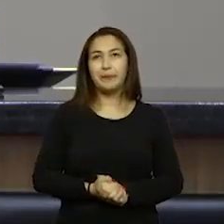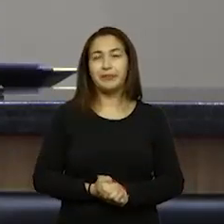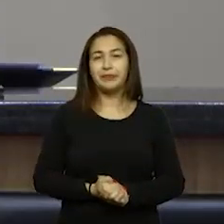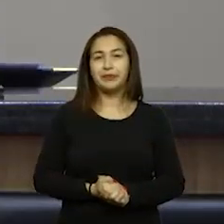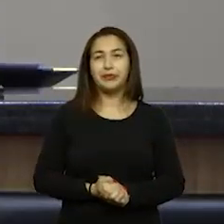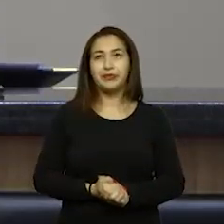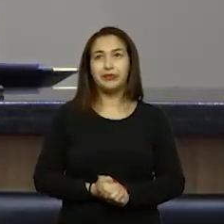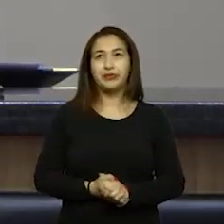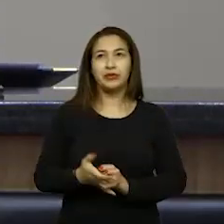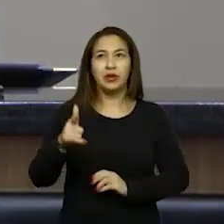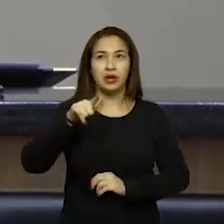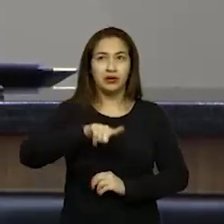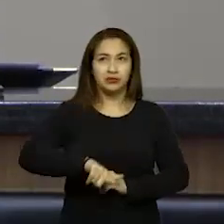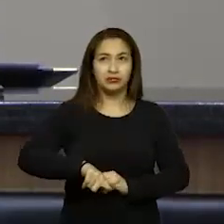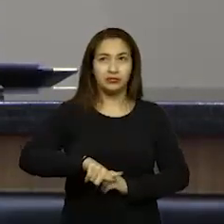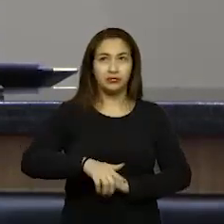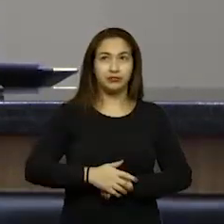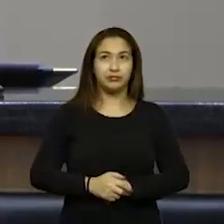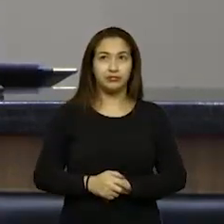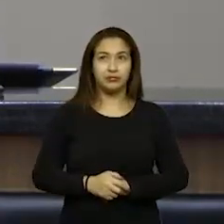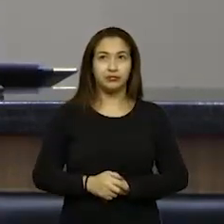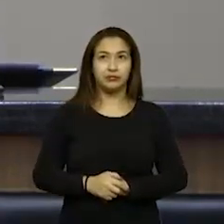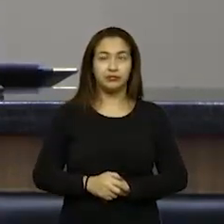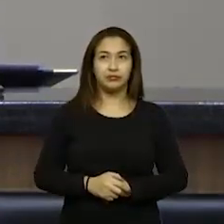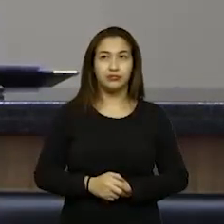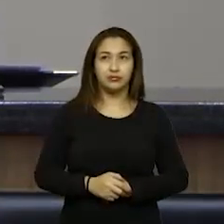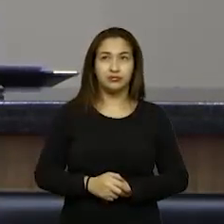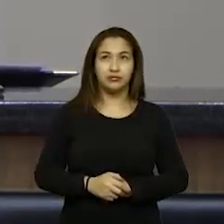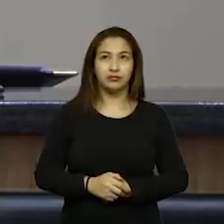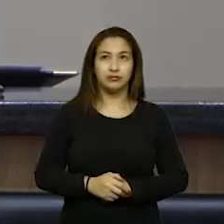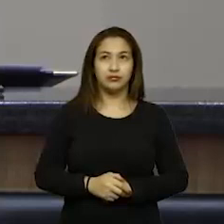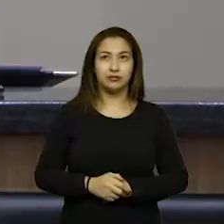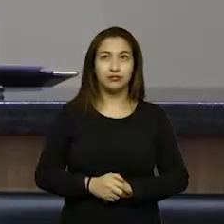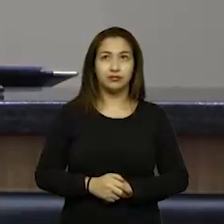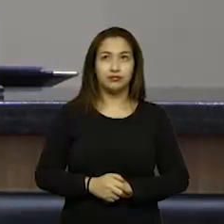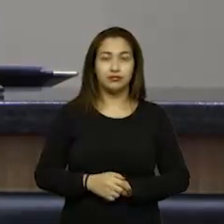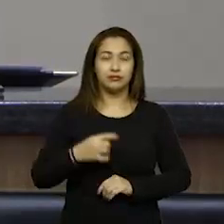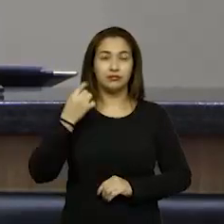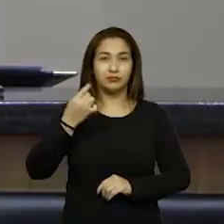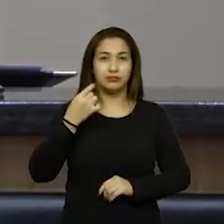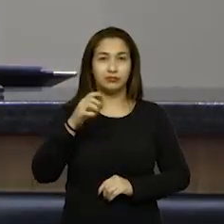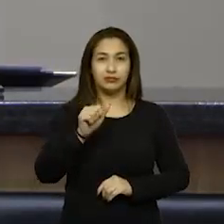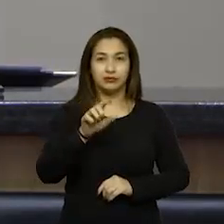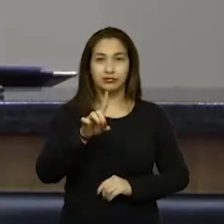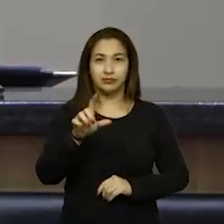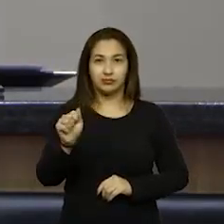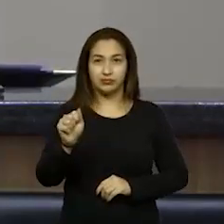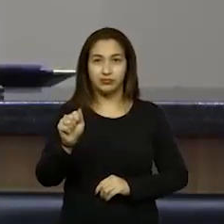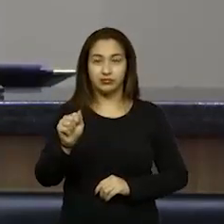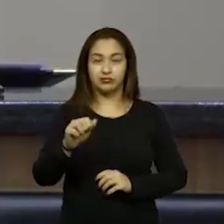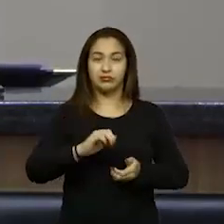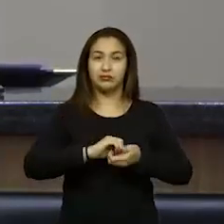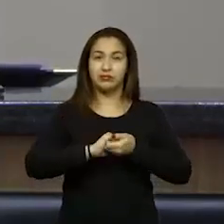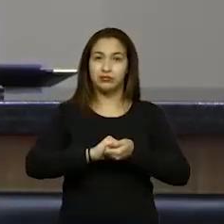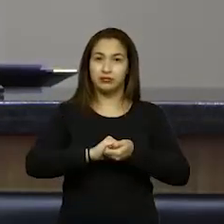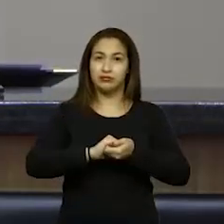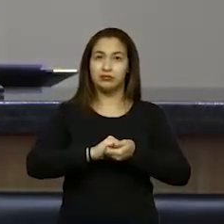Eu tenho ainda aqui moção da autoria da deputada Ada De Luca, cumprimentando